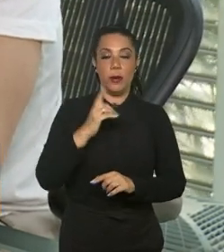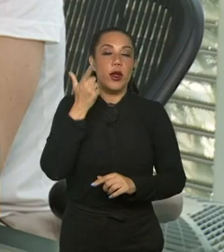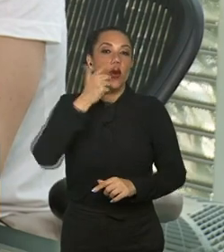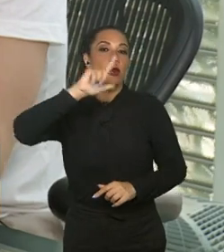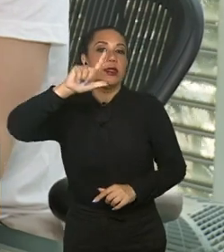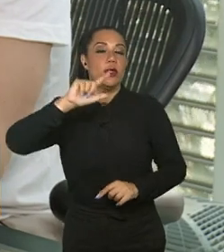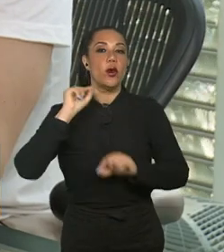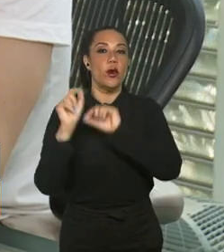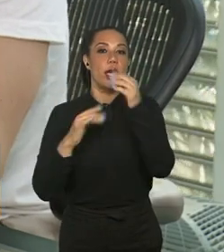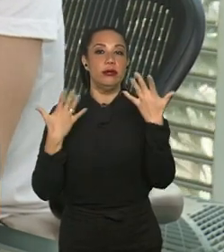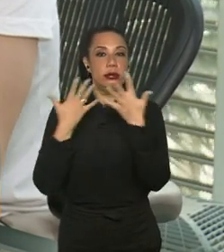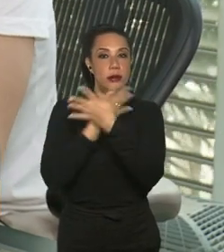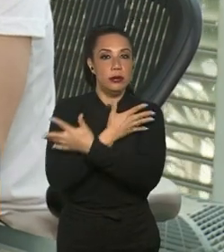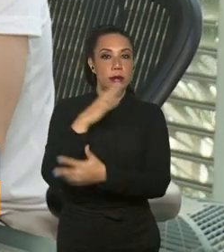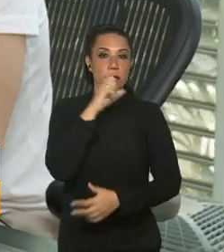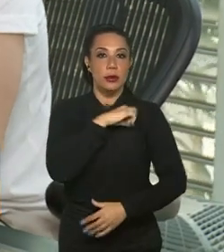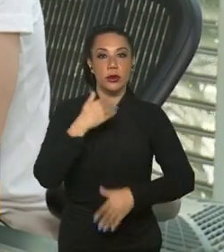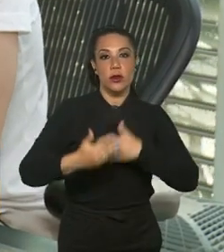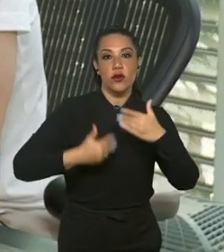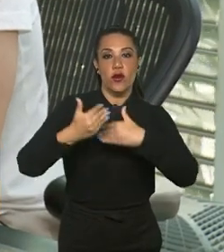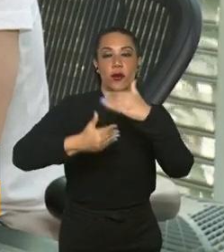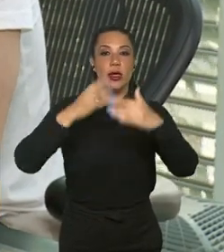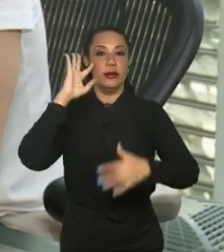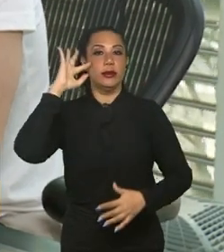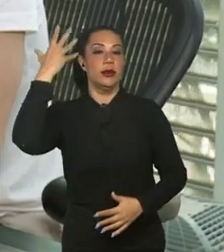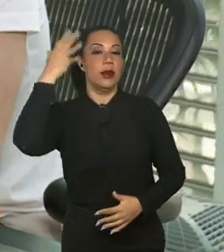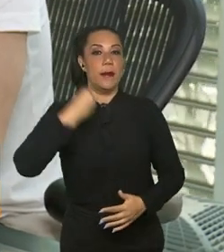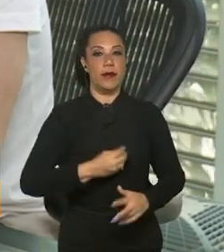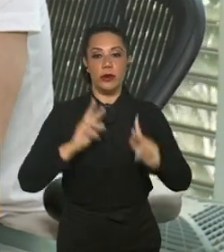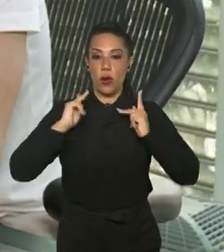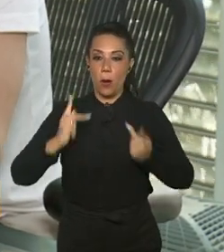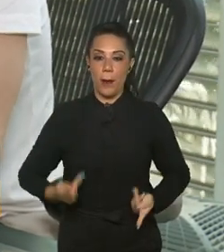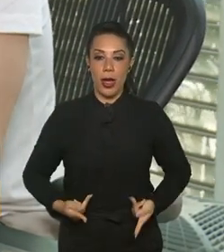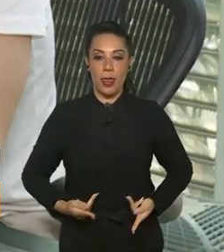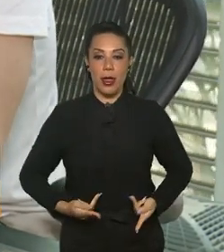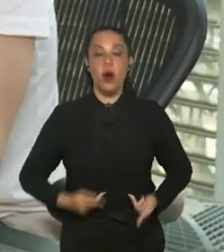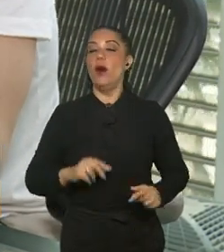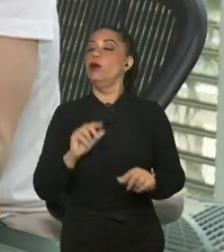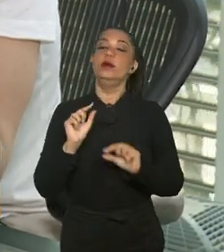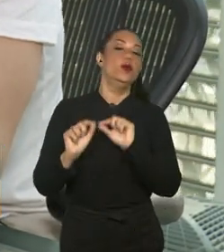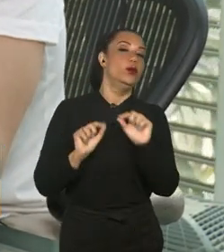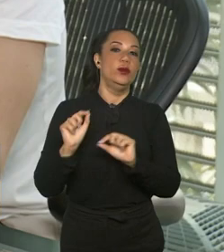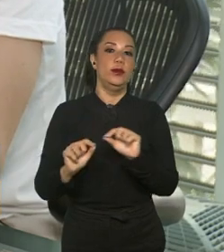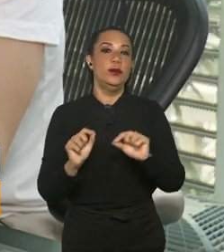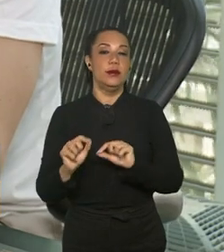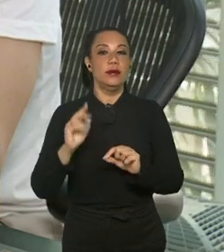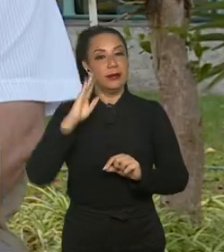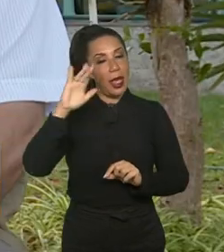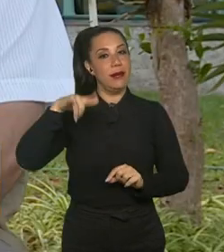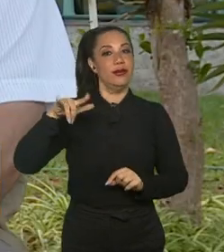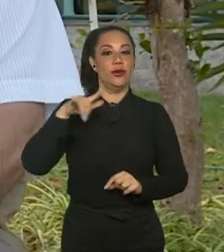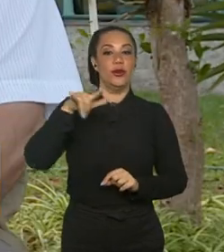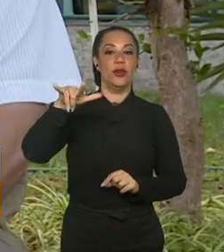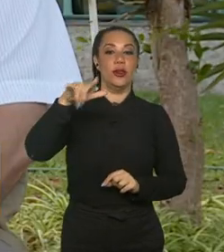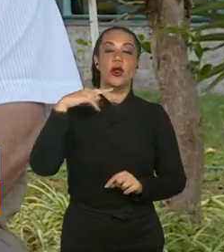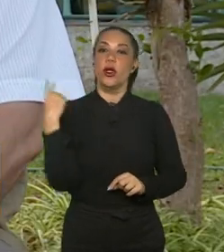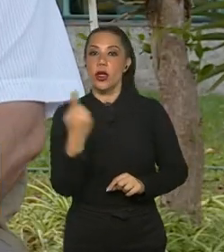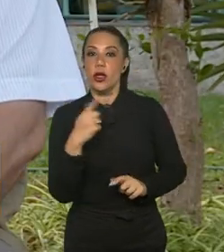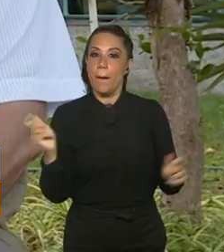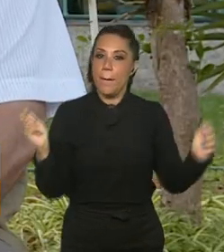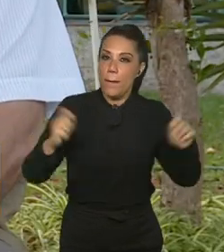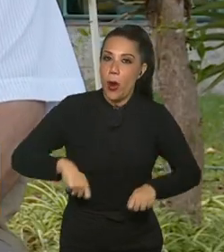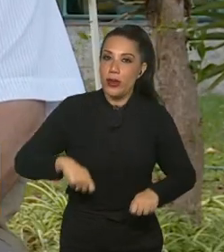gente consiga acelerar o desenvolvimento de soluções para a vida humana. Como? Por meio de drones. A gente vai